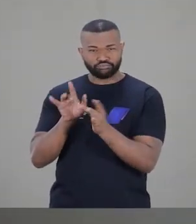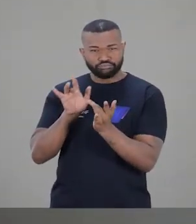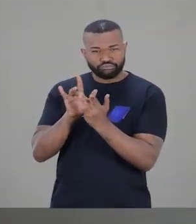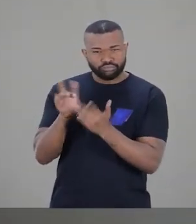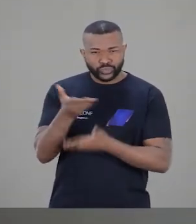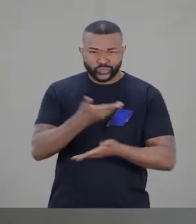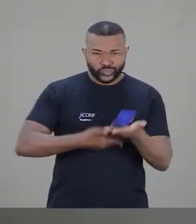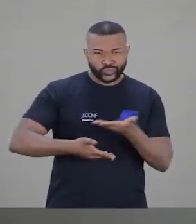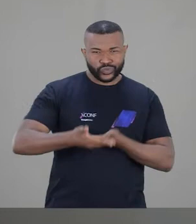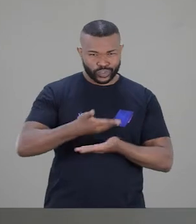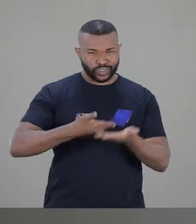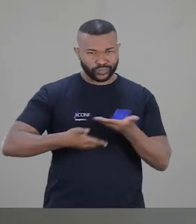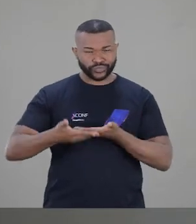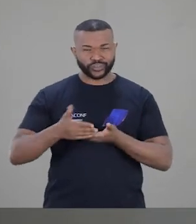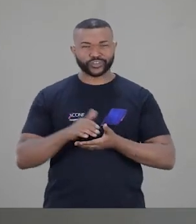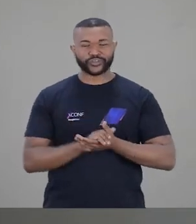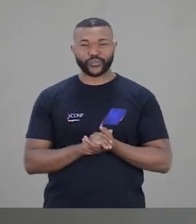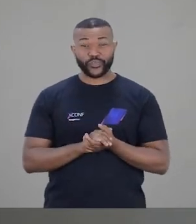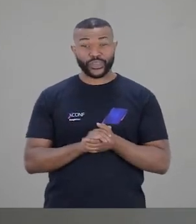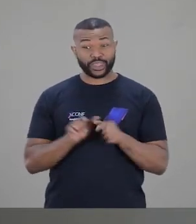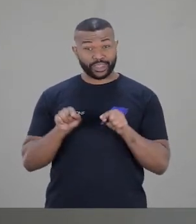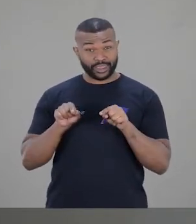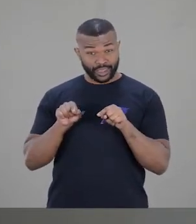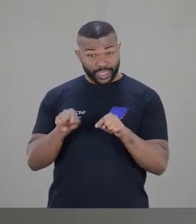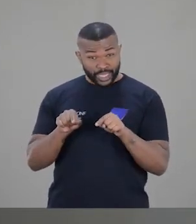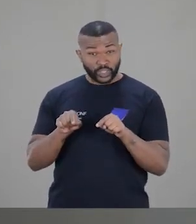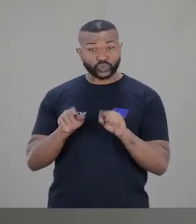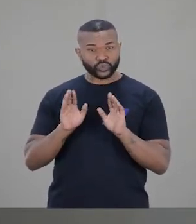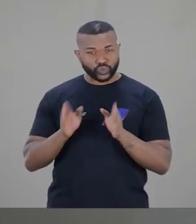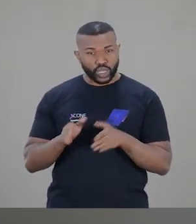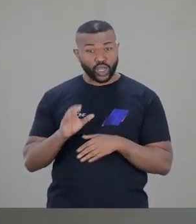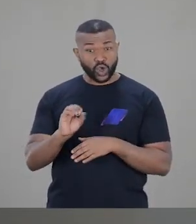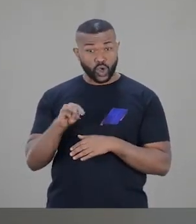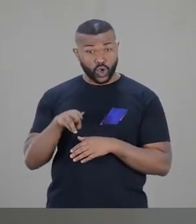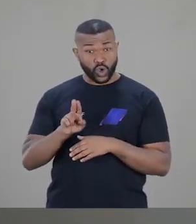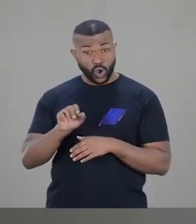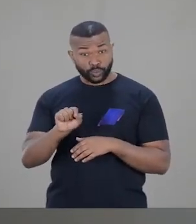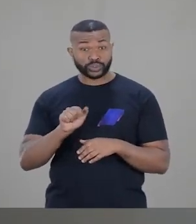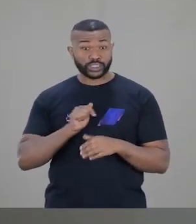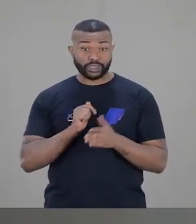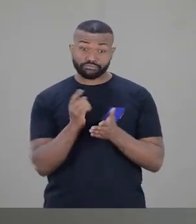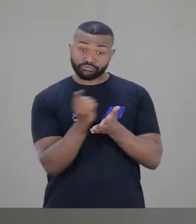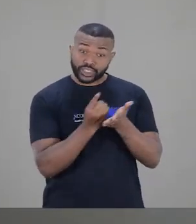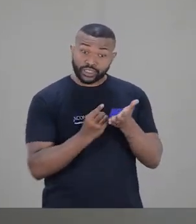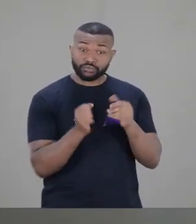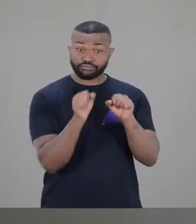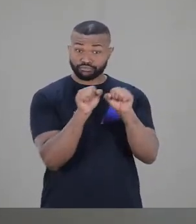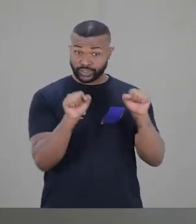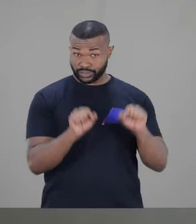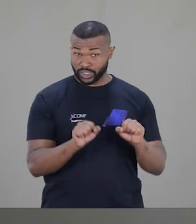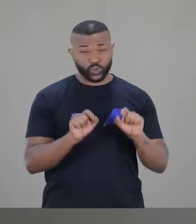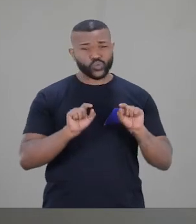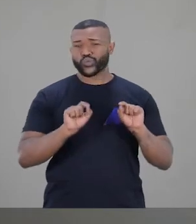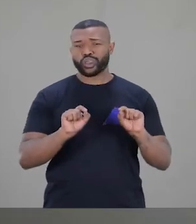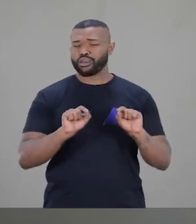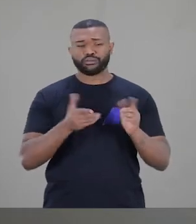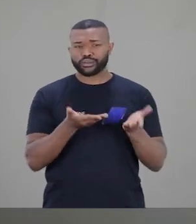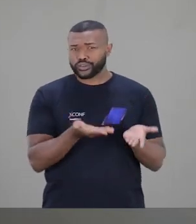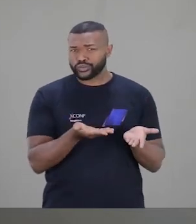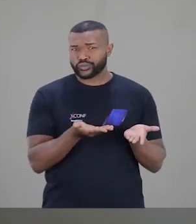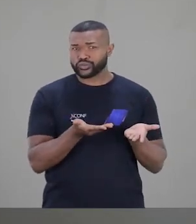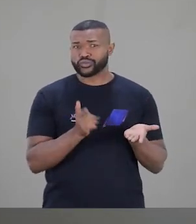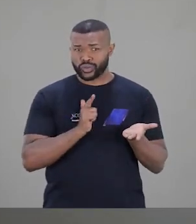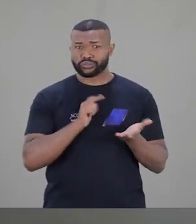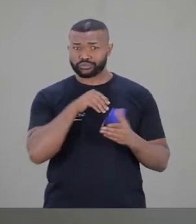de network ou rede. Além disso, além desse módulo Commons, a gente tem o Design System. O